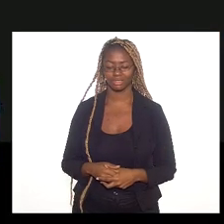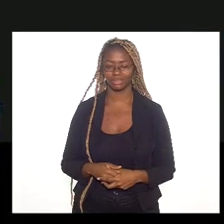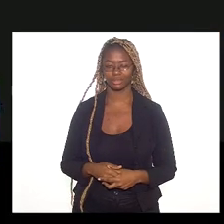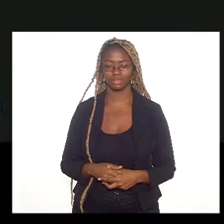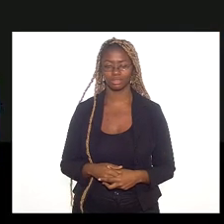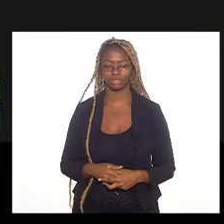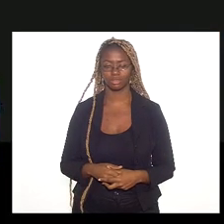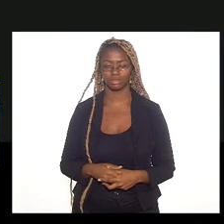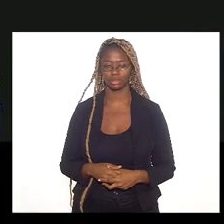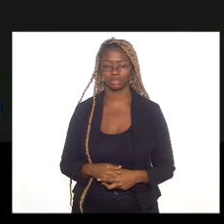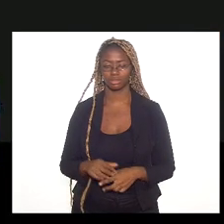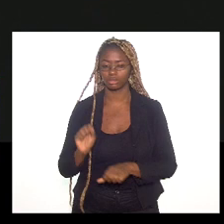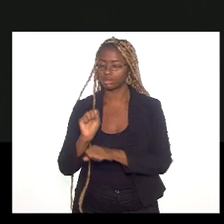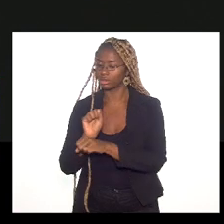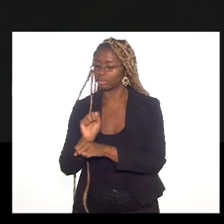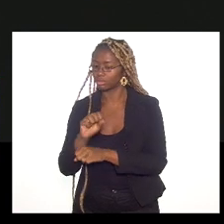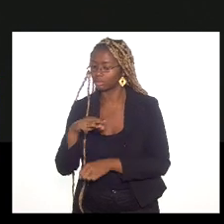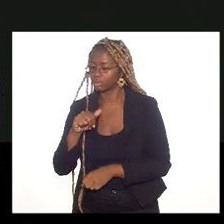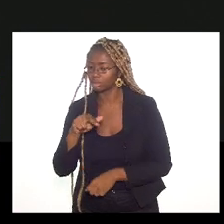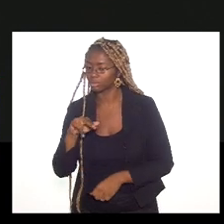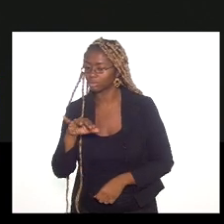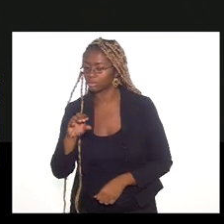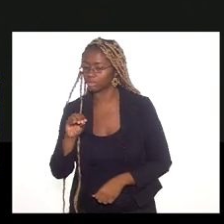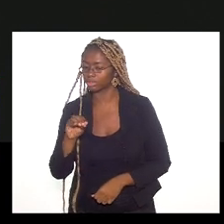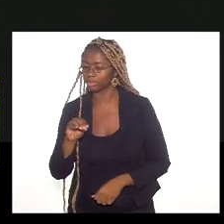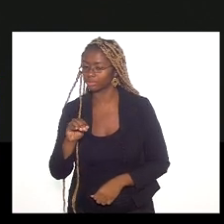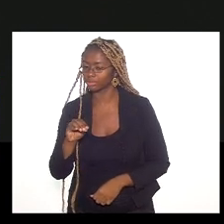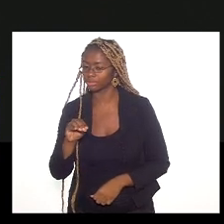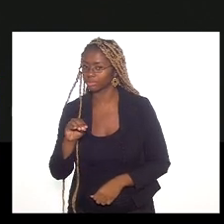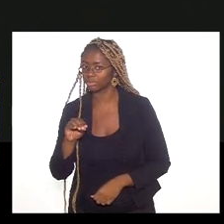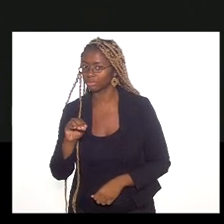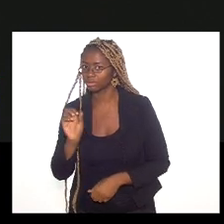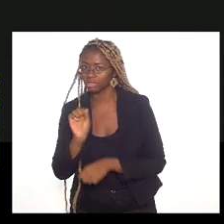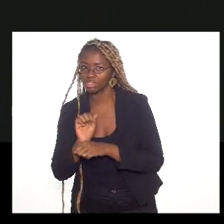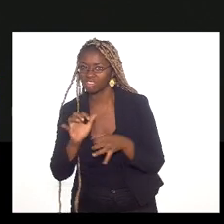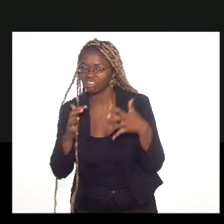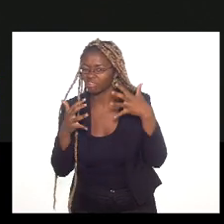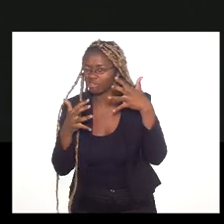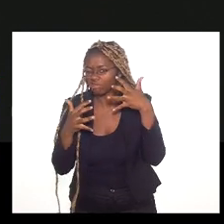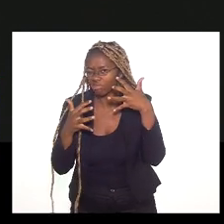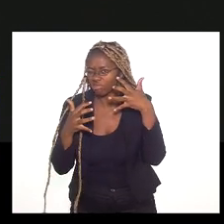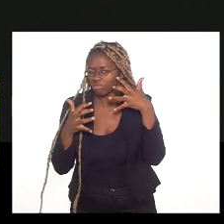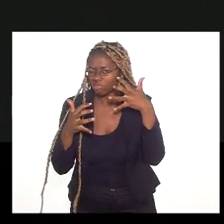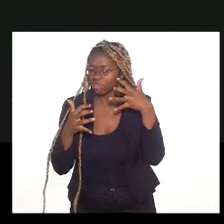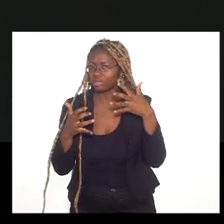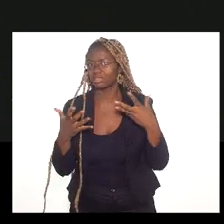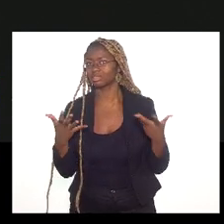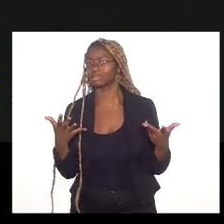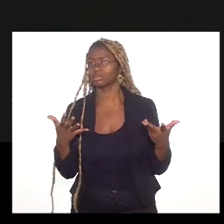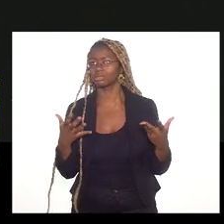O pé congelou, Márcio. Márcio, você congelou. Botou o pé no frigorífico.